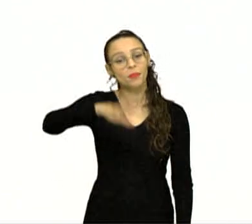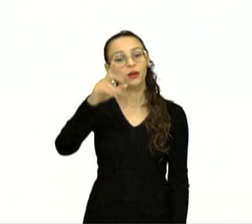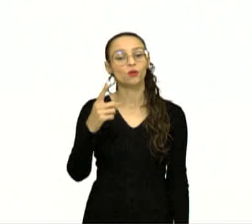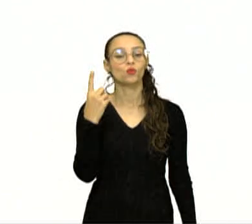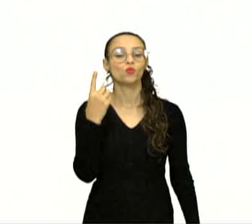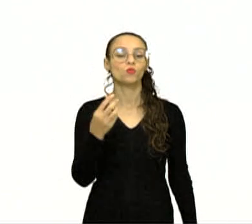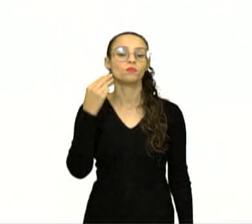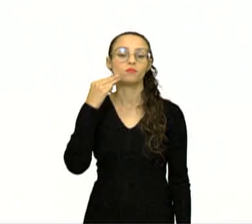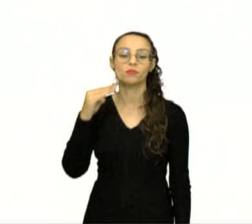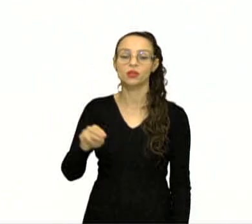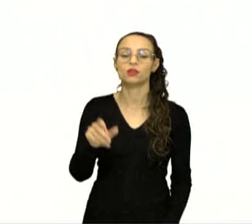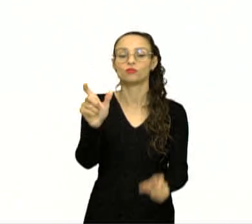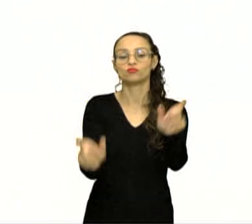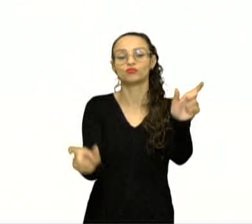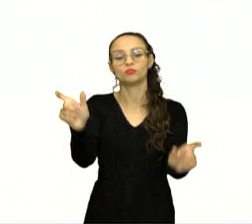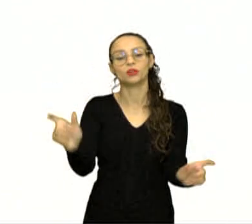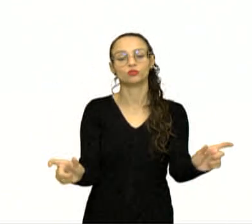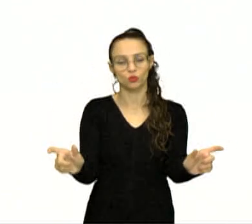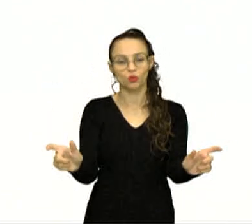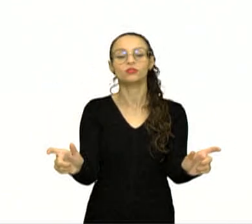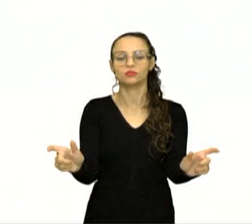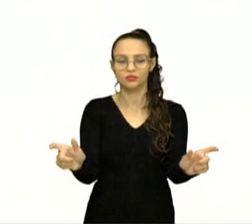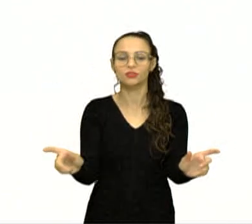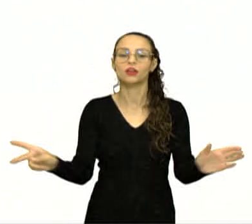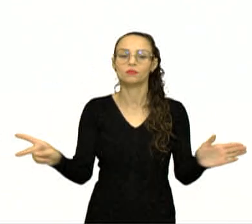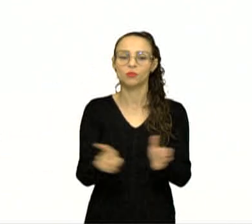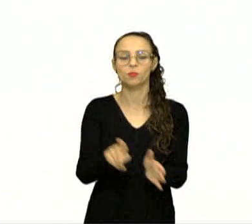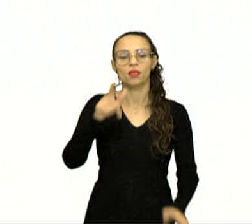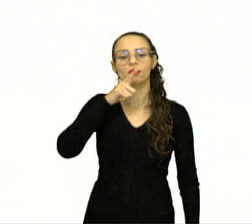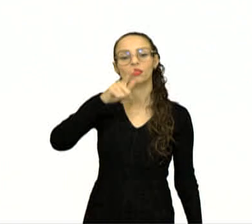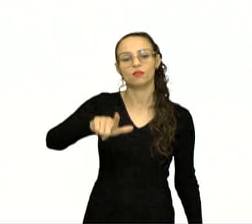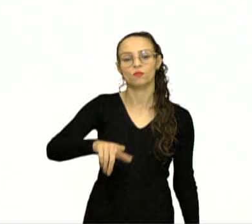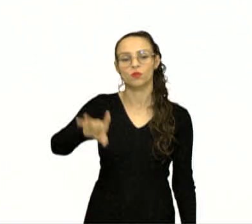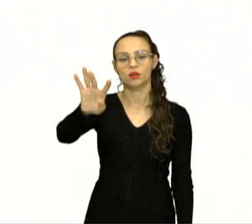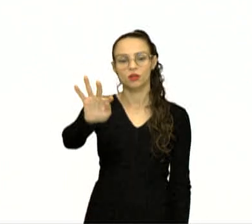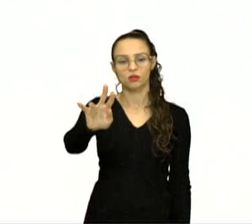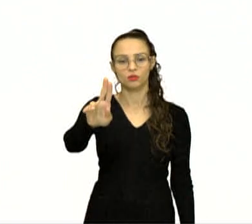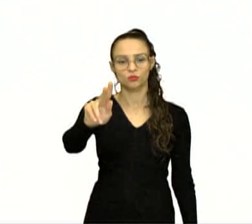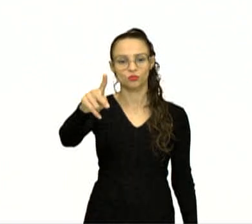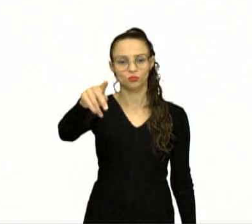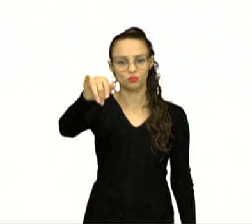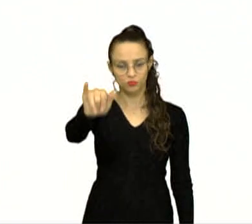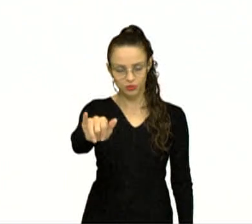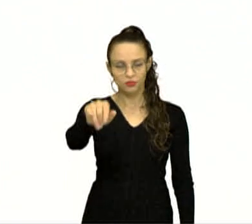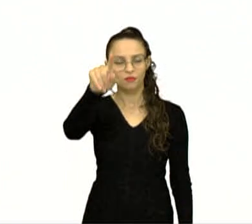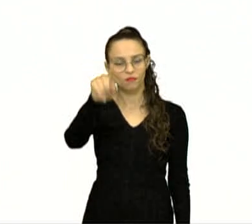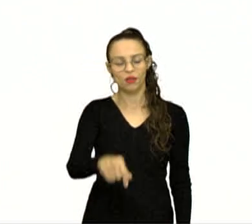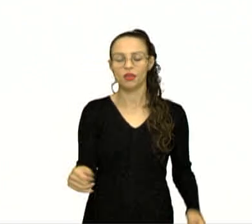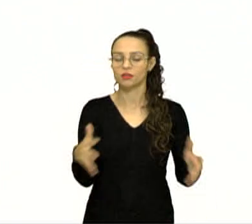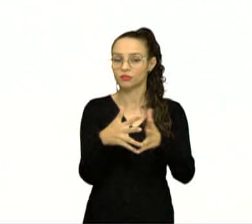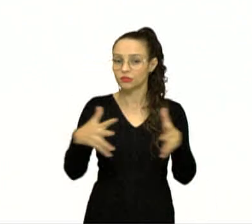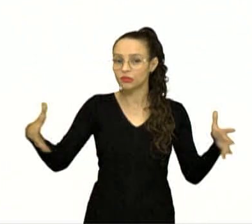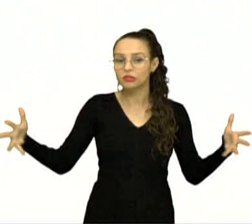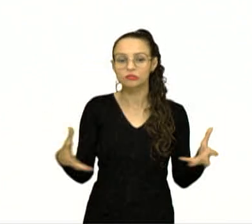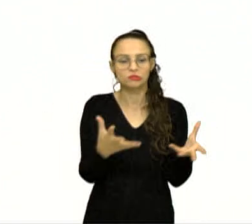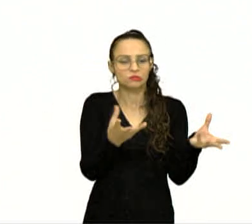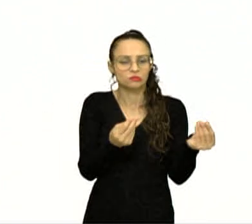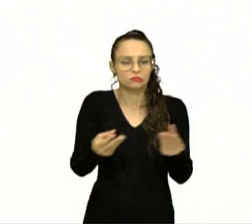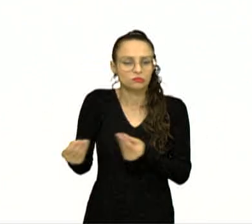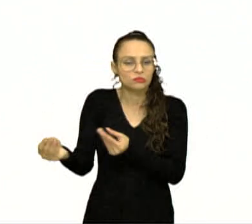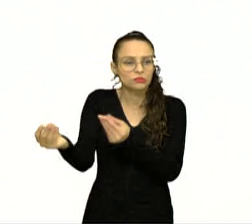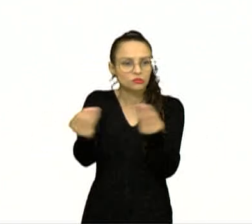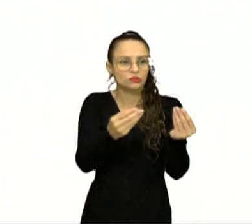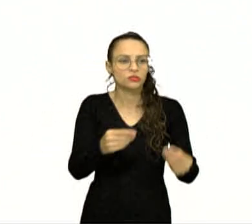povos, de pessoas da língua tupi. Então era um grande número